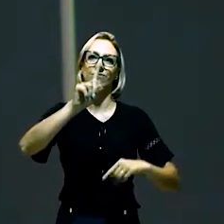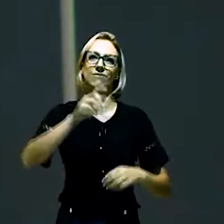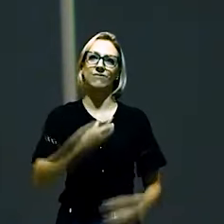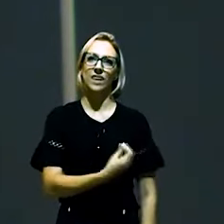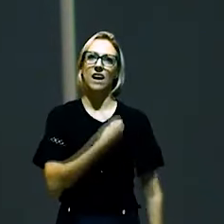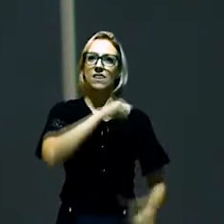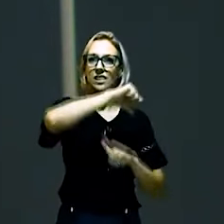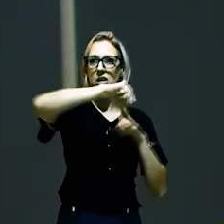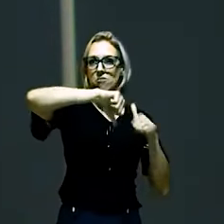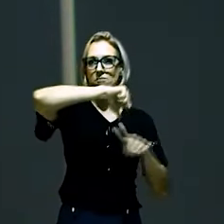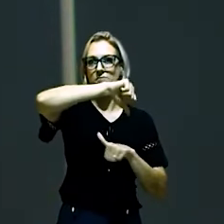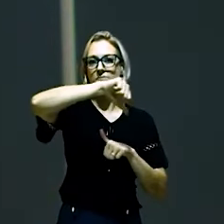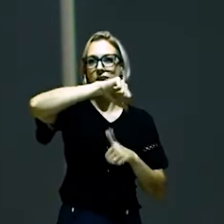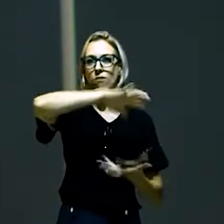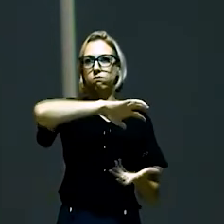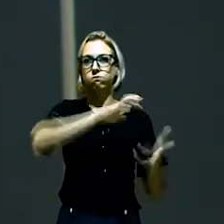Aí